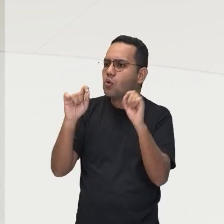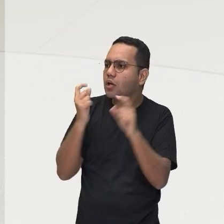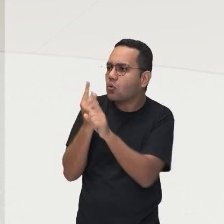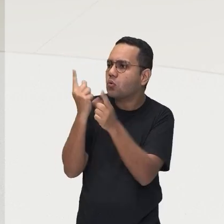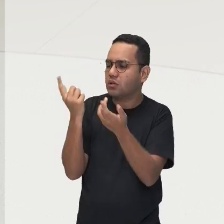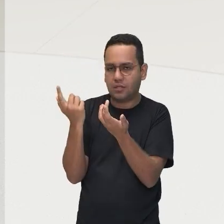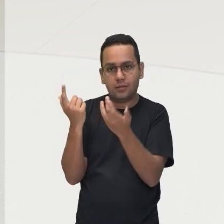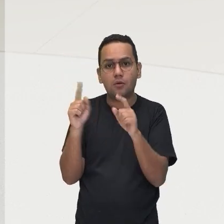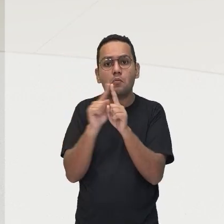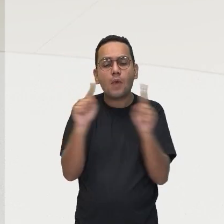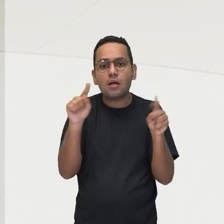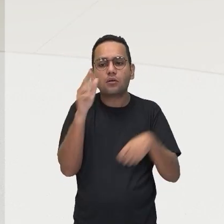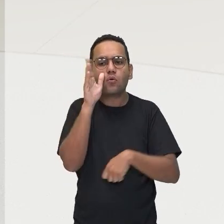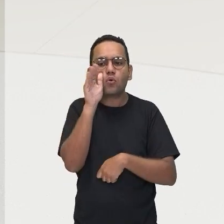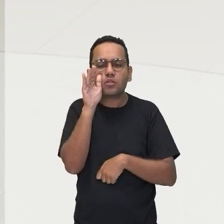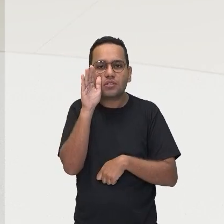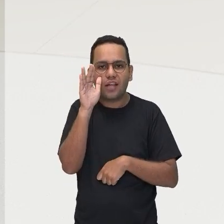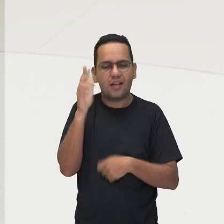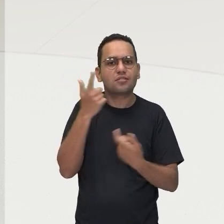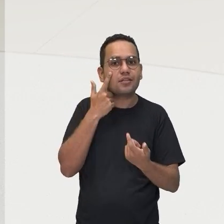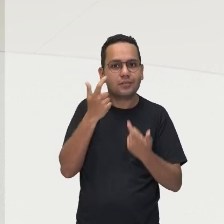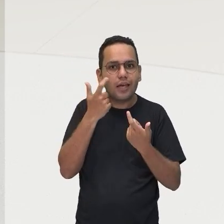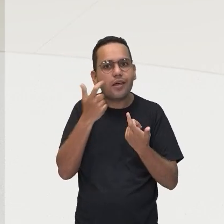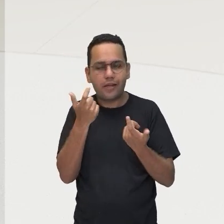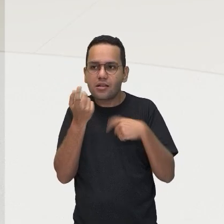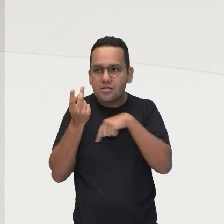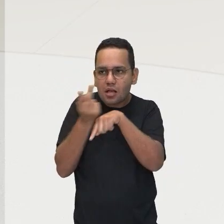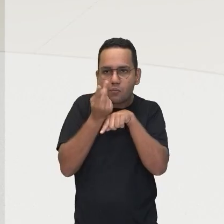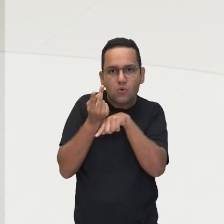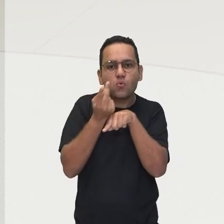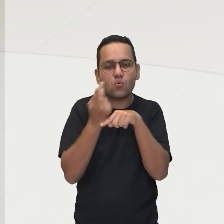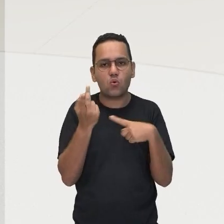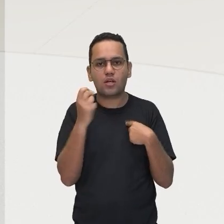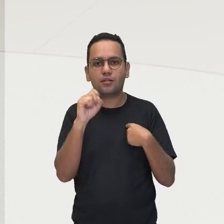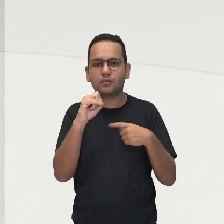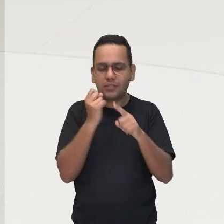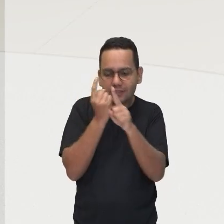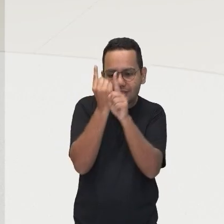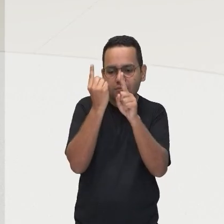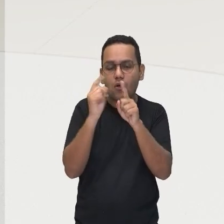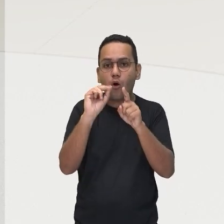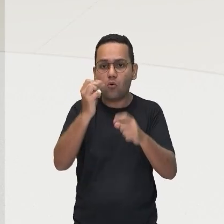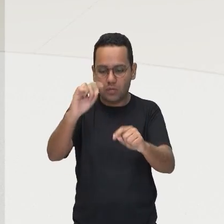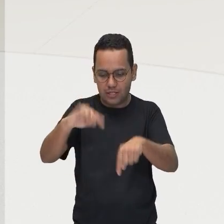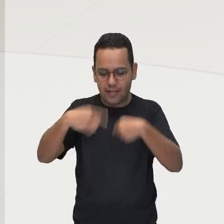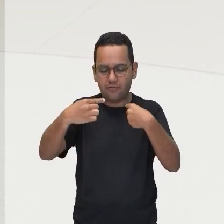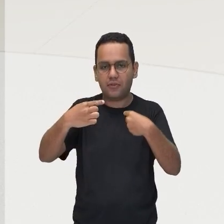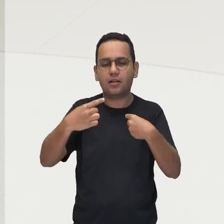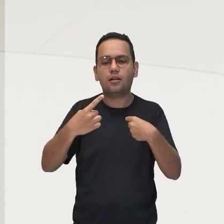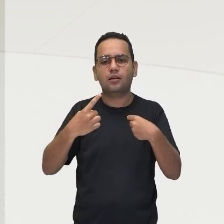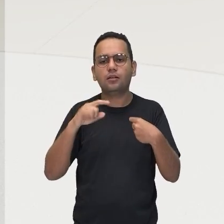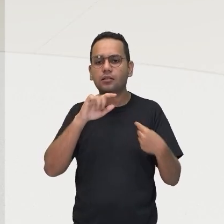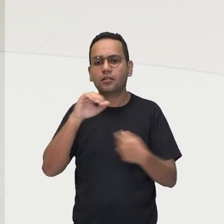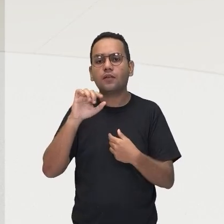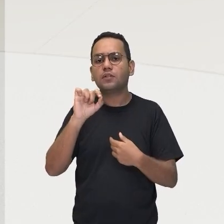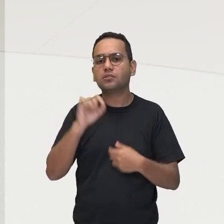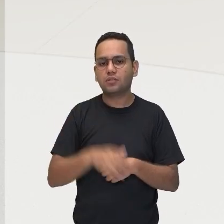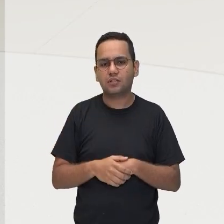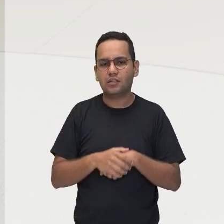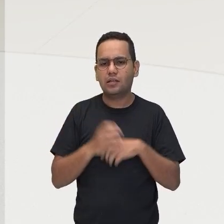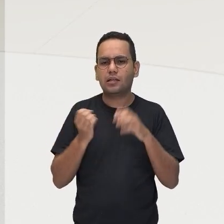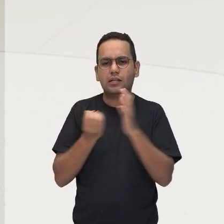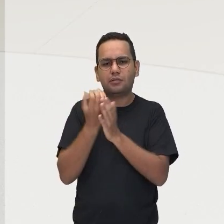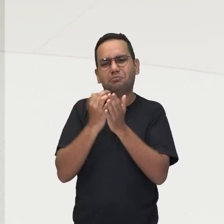curiosidade, somada à necessidade de se descobrir, de se desafiar, gerou, de fato, esses desafios